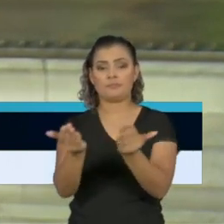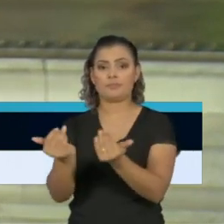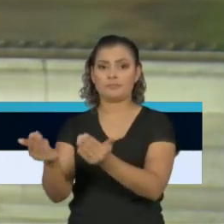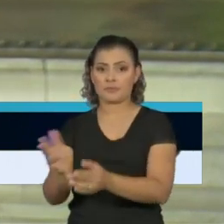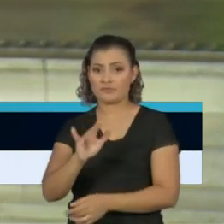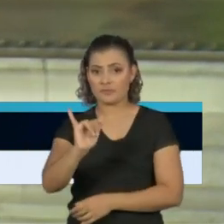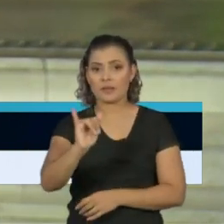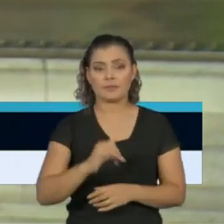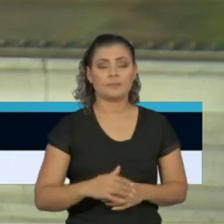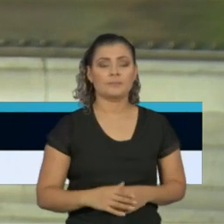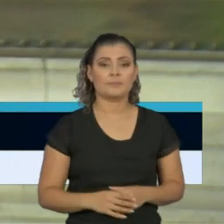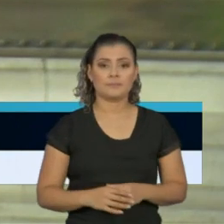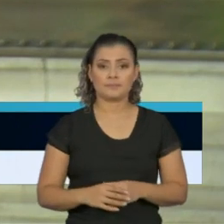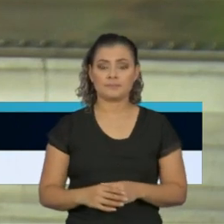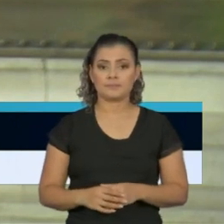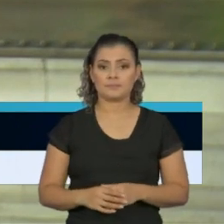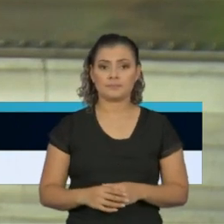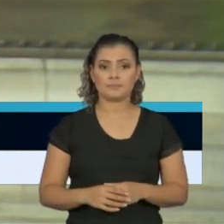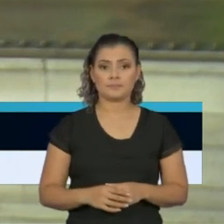solidário.